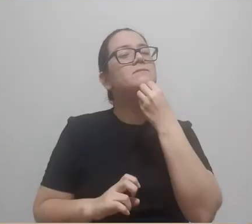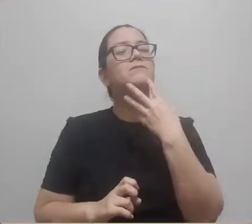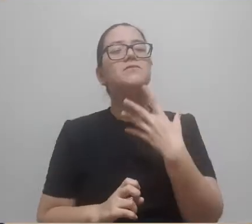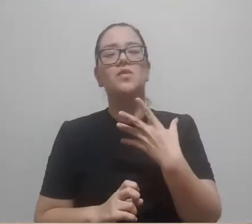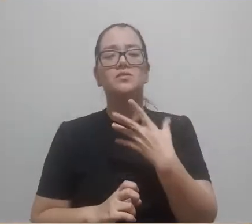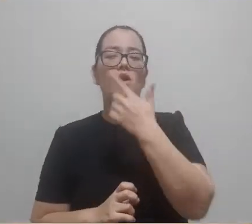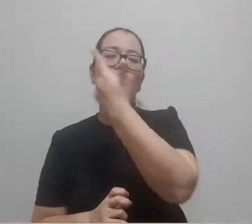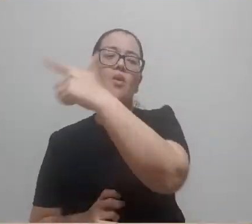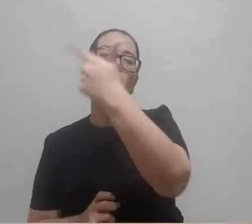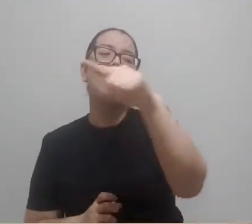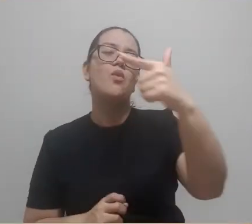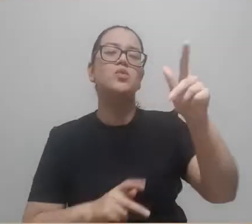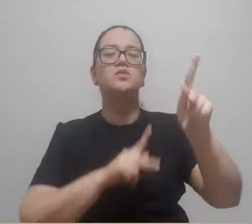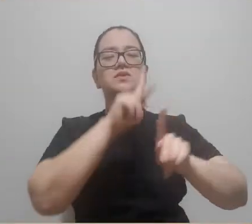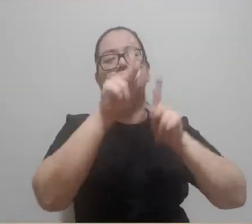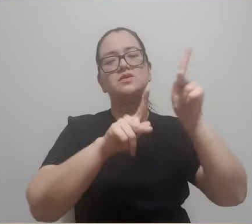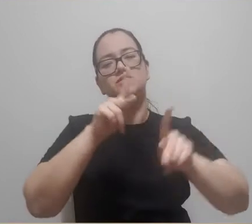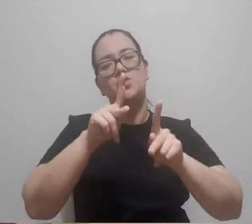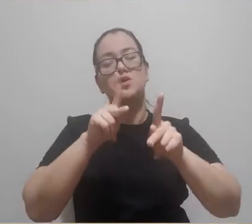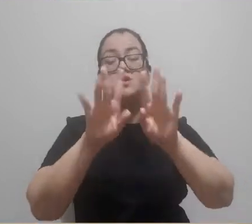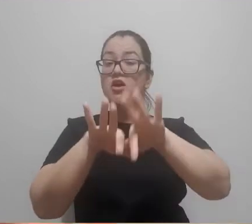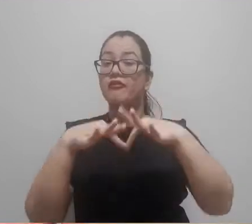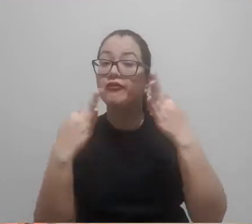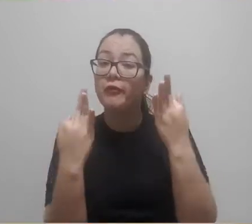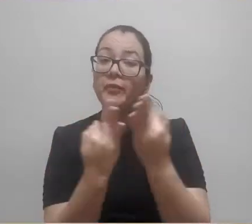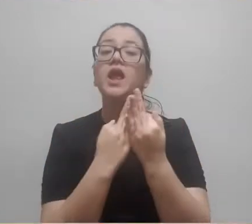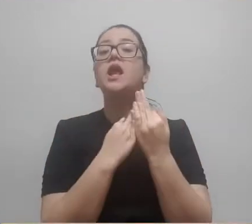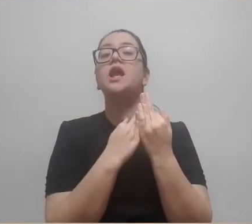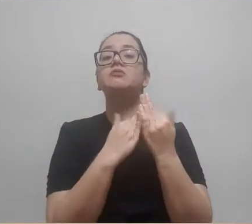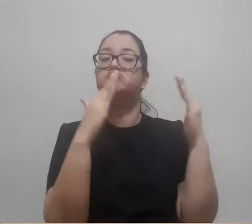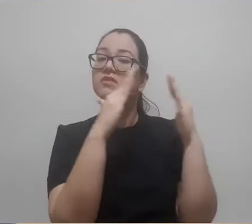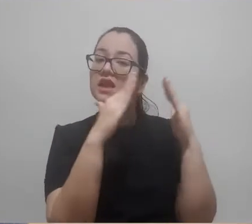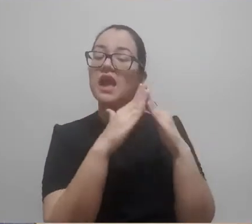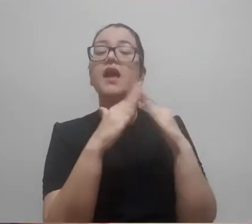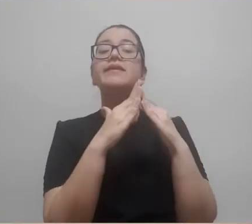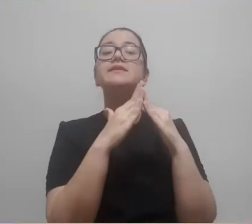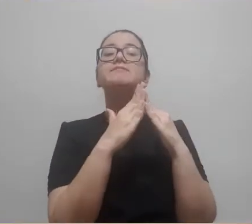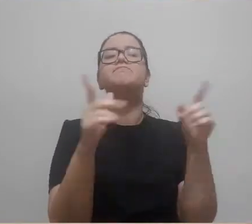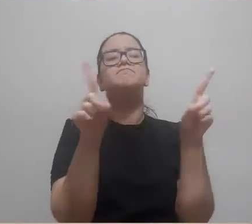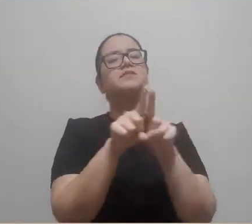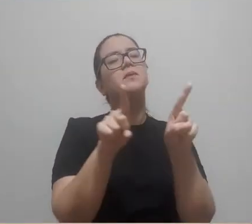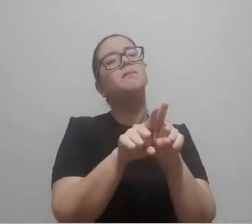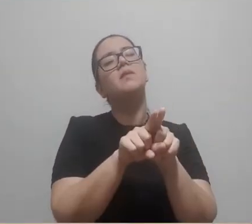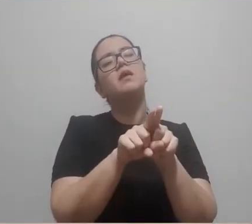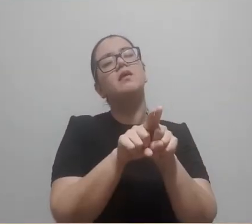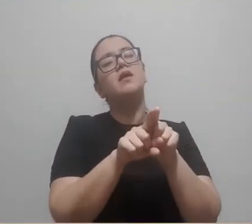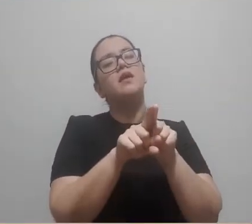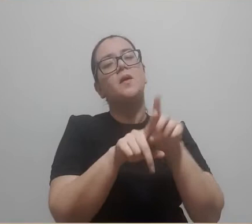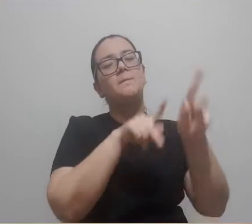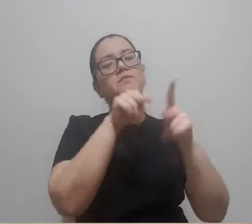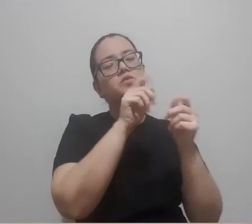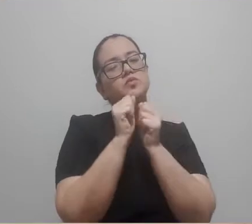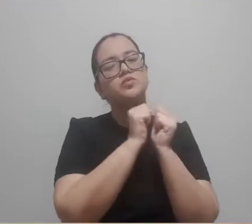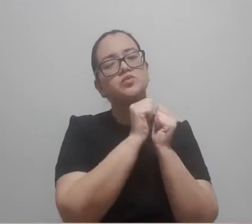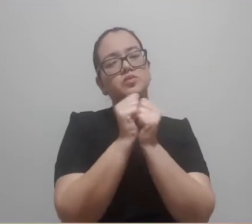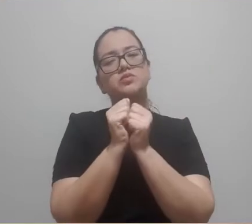seja benéfico para outras pessoas, na família, dentro de casa e também com aqueles que nos cercam. Que